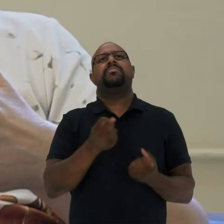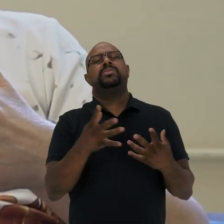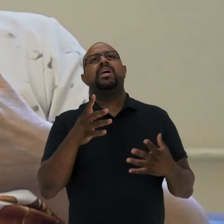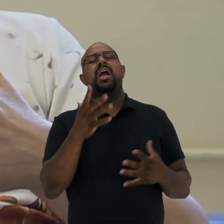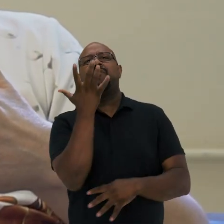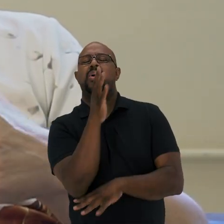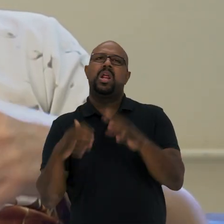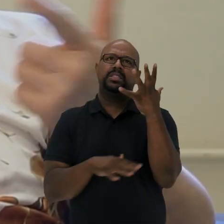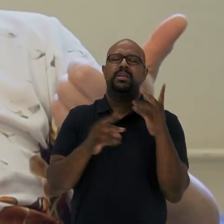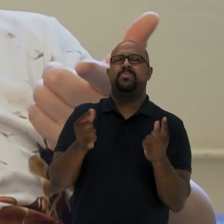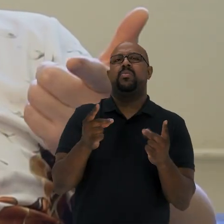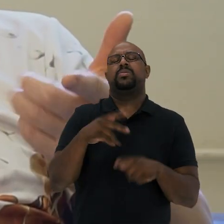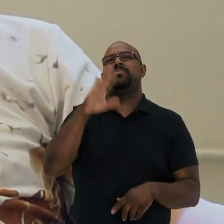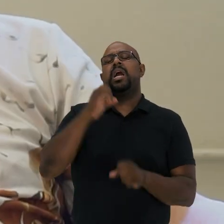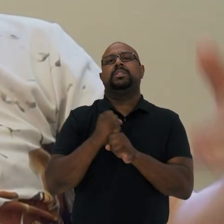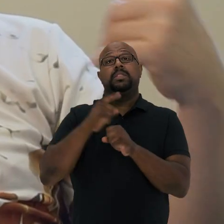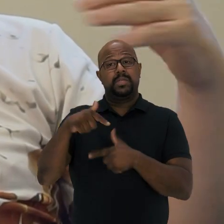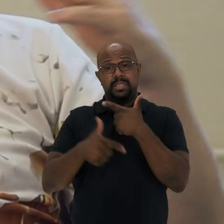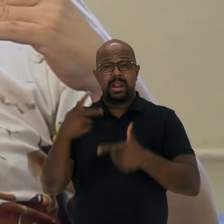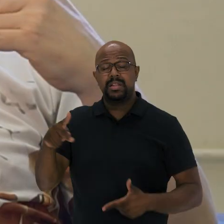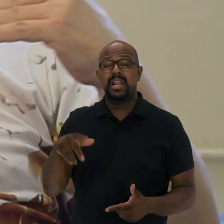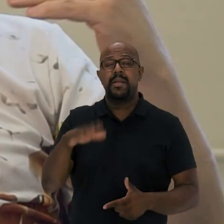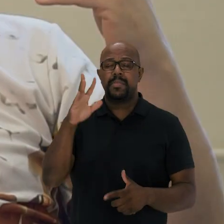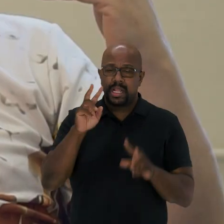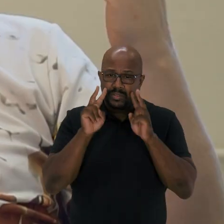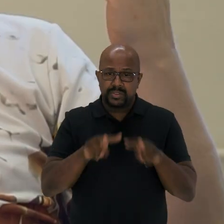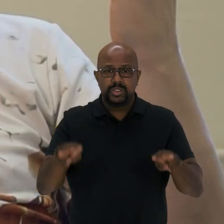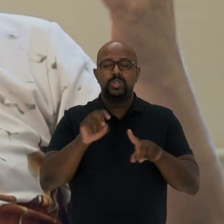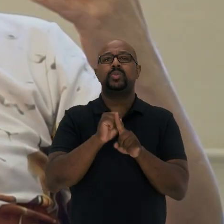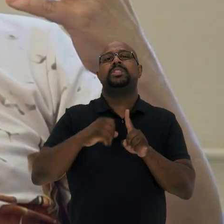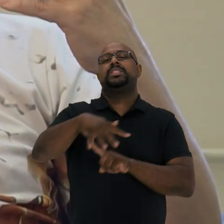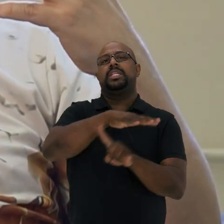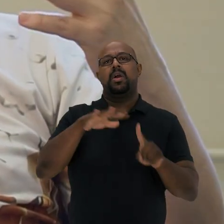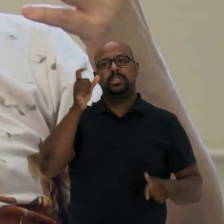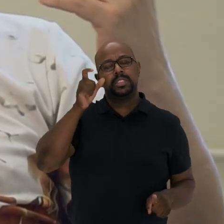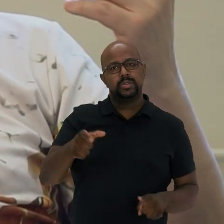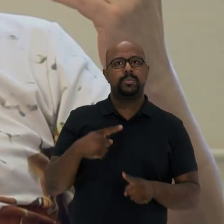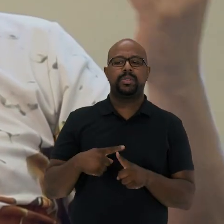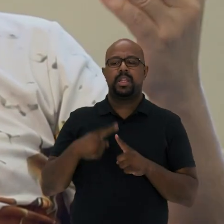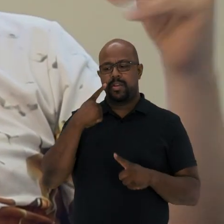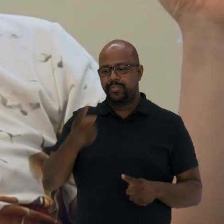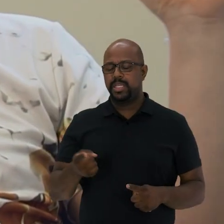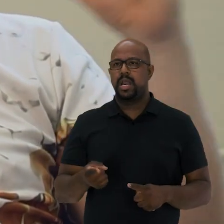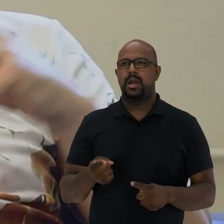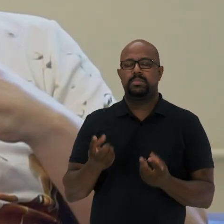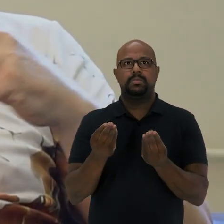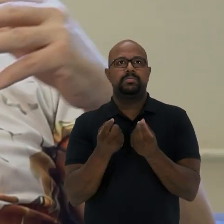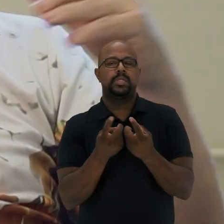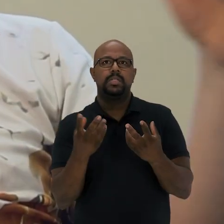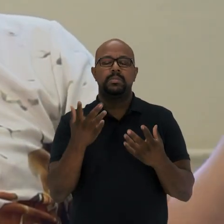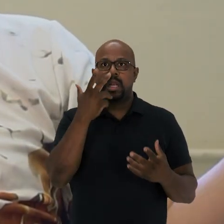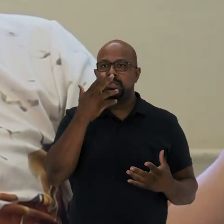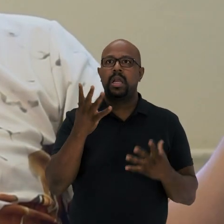florestas petrificadas de São Pedro isso há muito mais tempo. Mas o trabalho dele era muito mais no ponto de vista social. Ele se interessou disso porque ele via uma